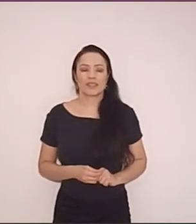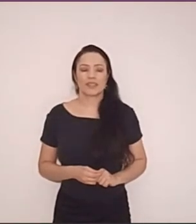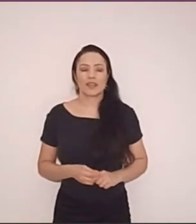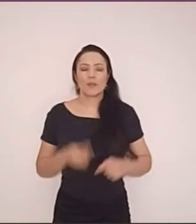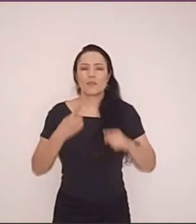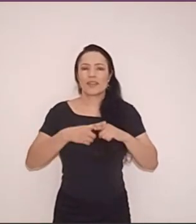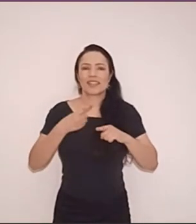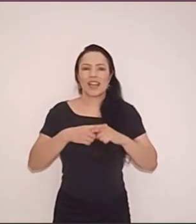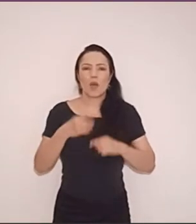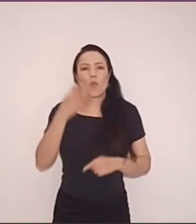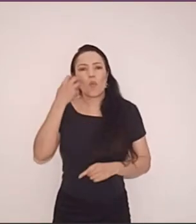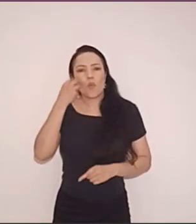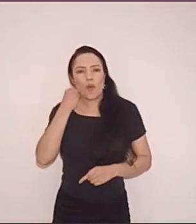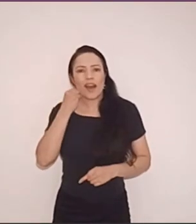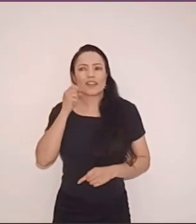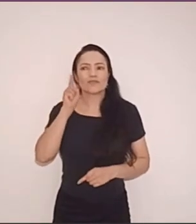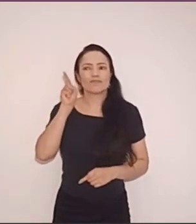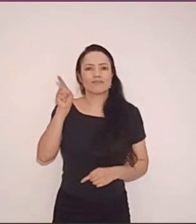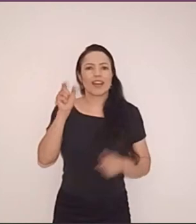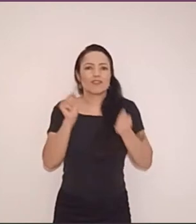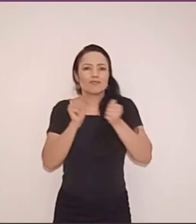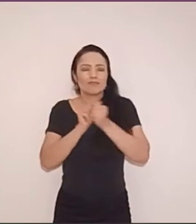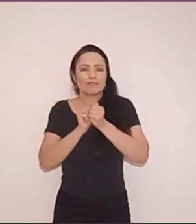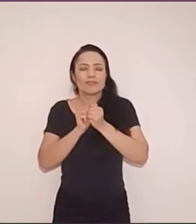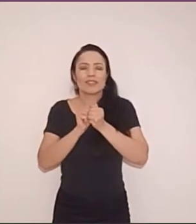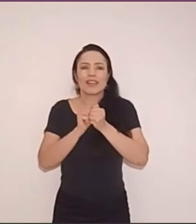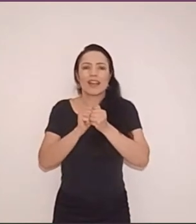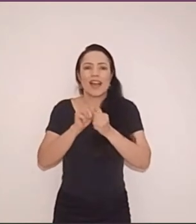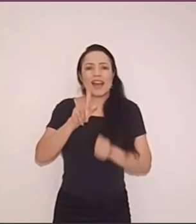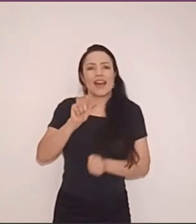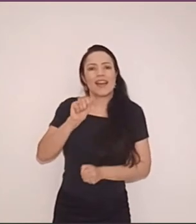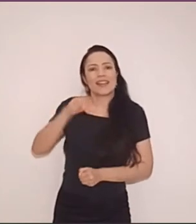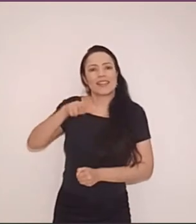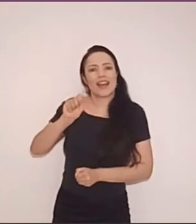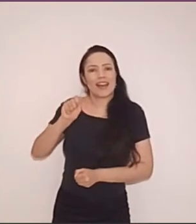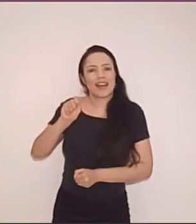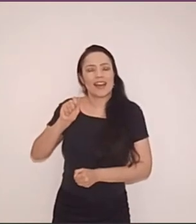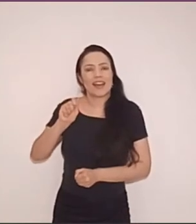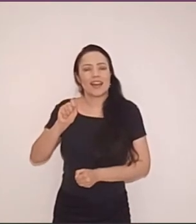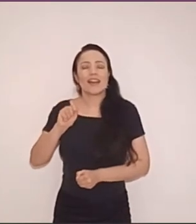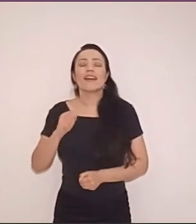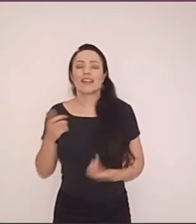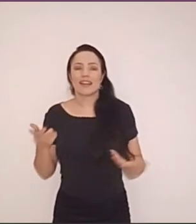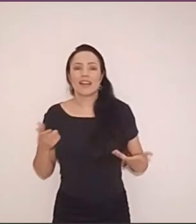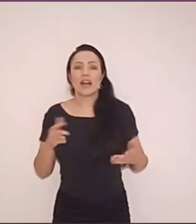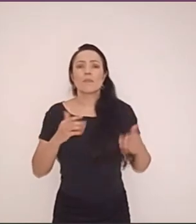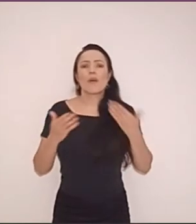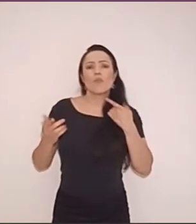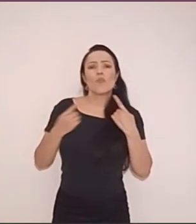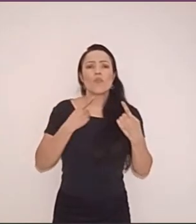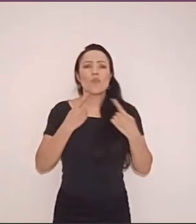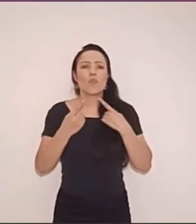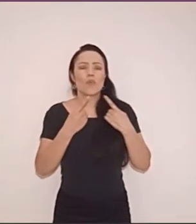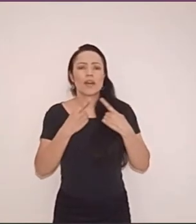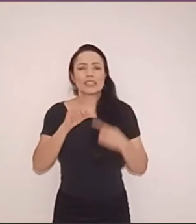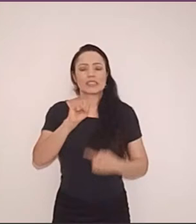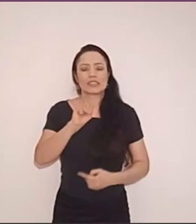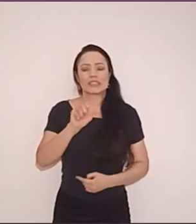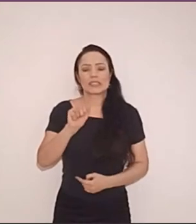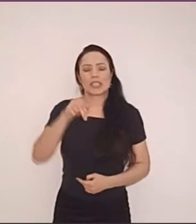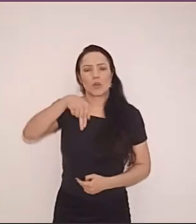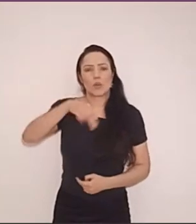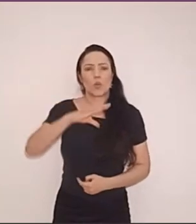no quarto para o filho que é um da neném agora no Japão a culpa